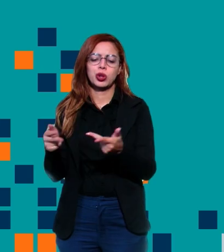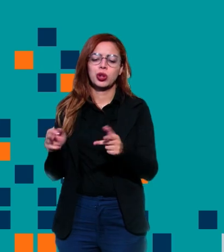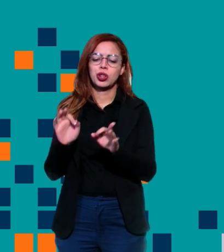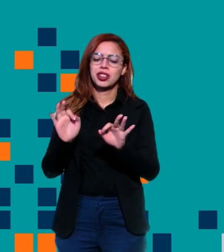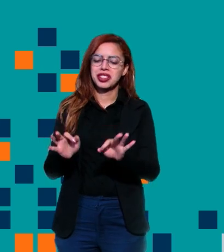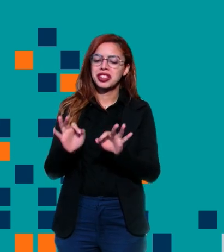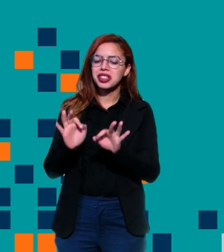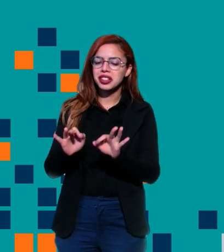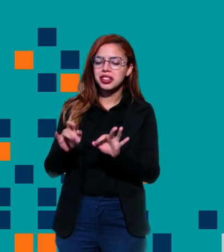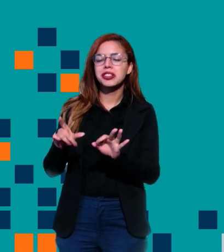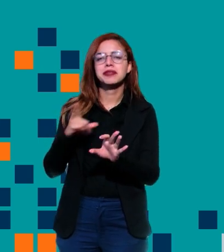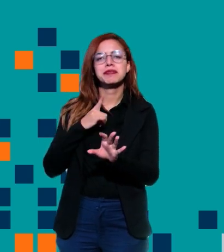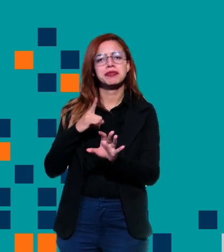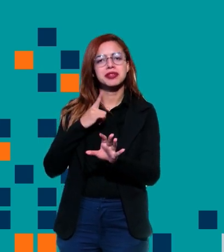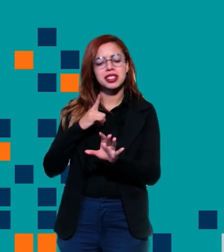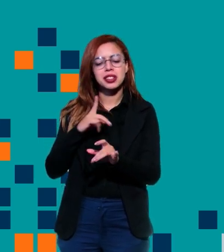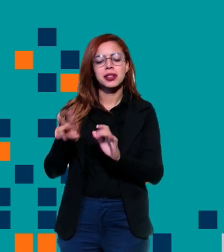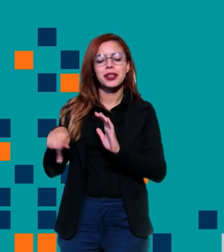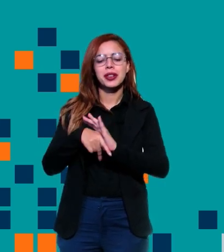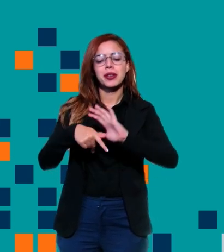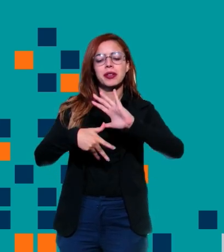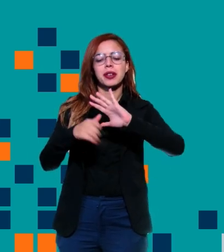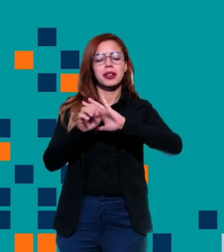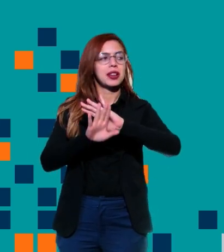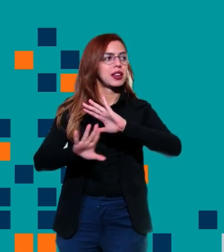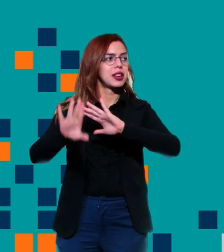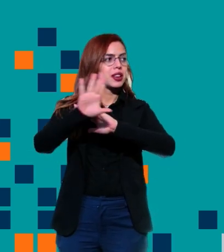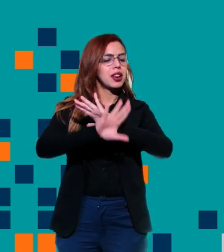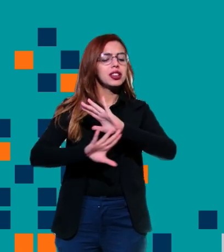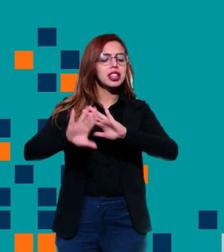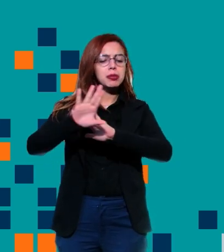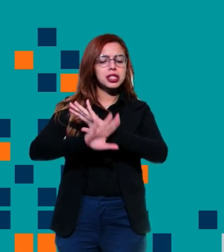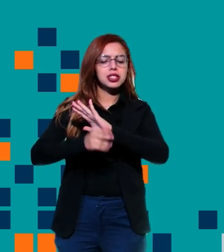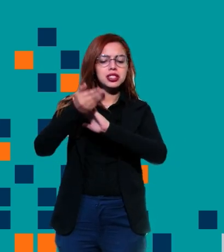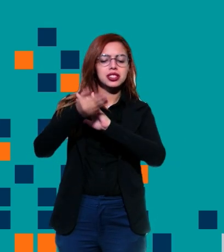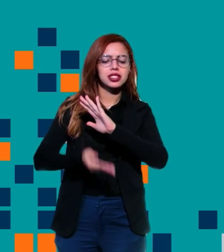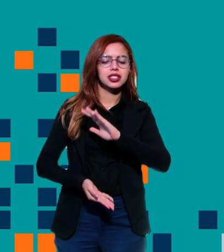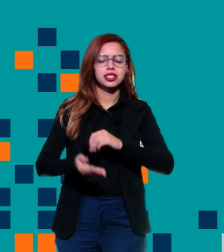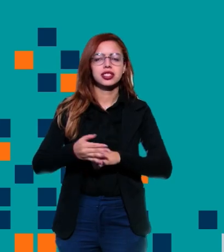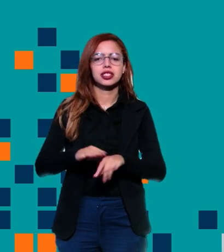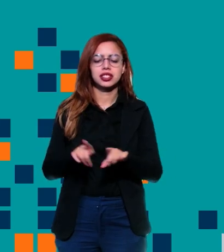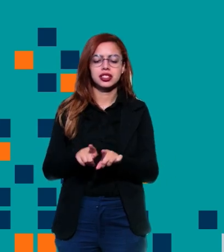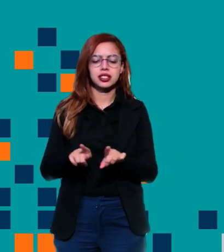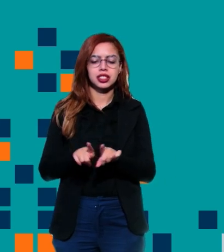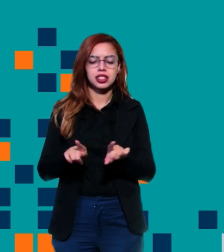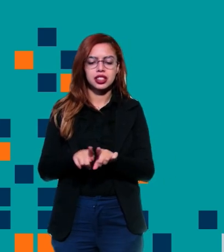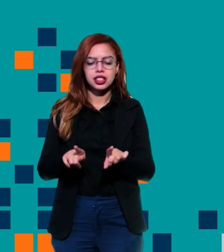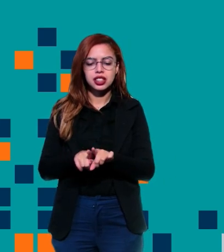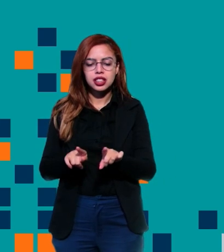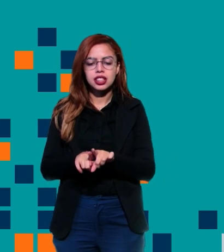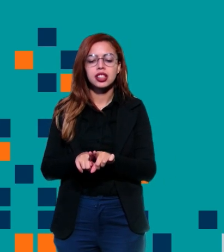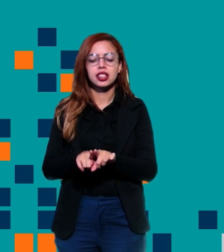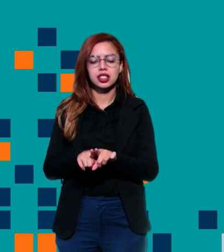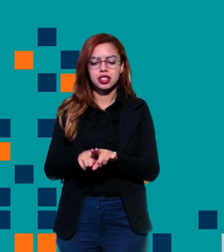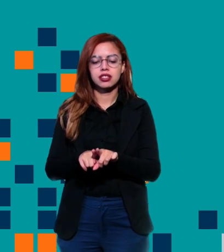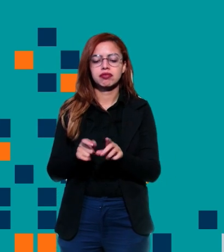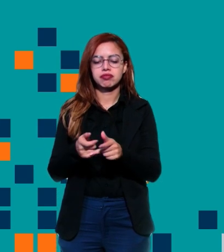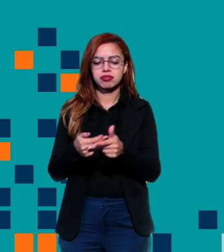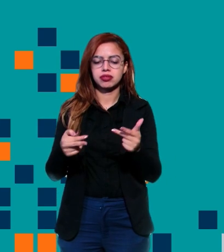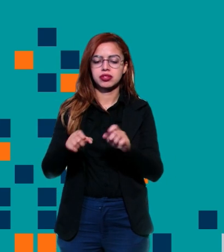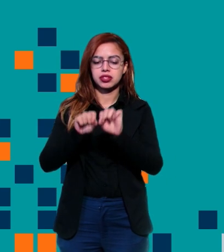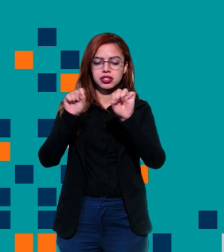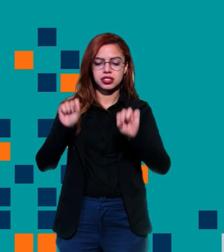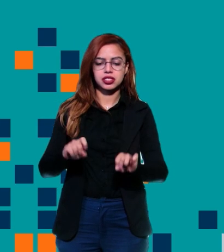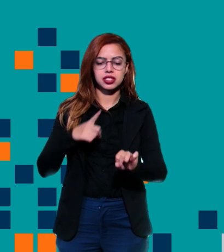lona translúcida americana, e teve vários problemas, né, de conseguir viabilizar a cobertura. No final, ficou com um sistema de